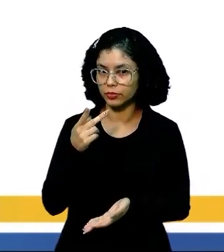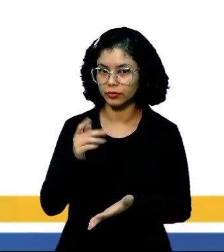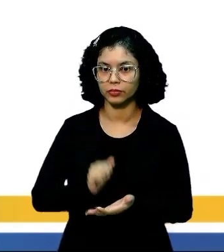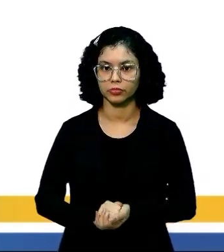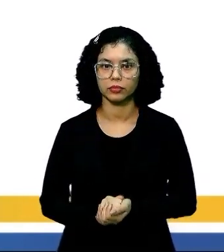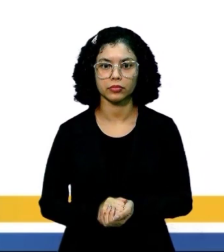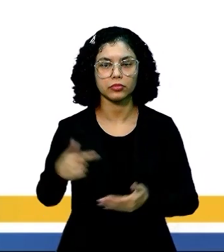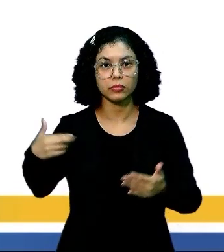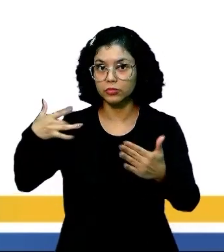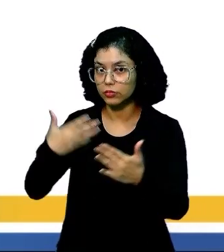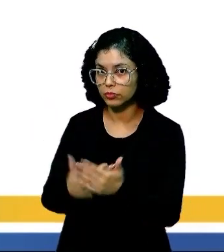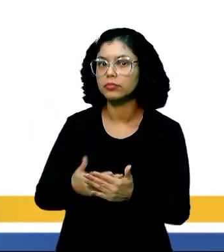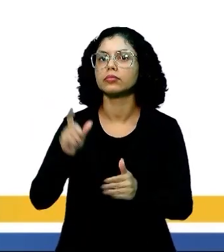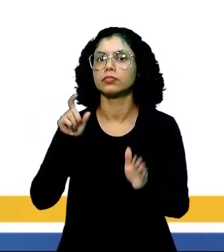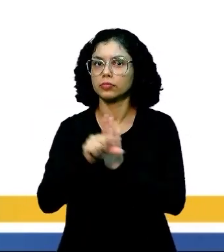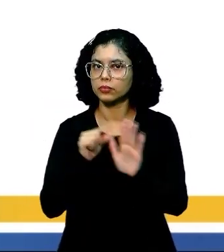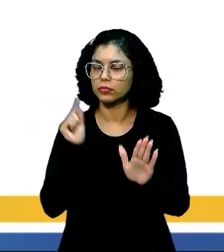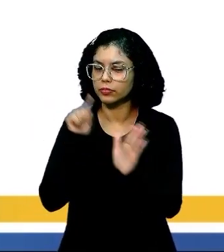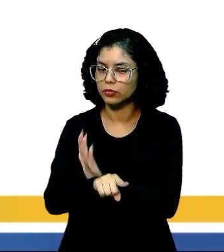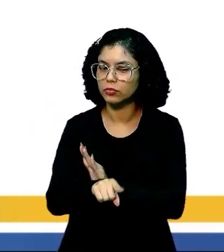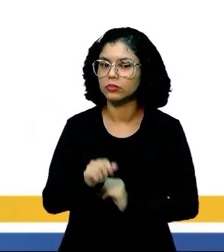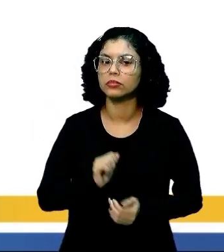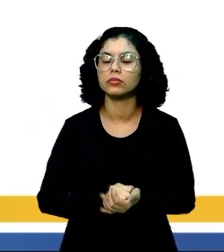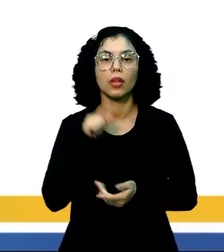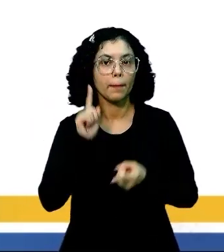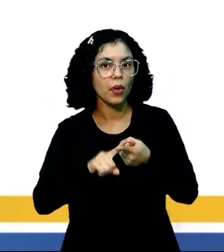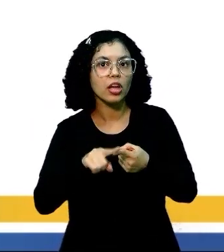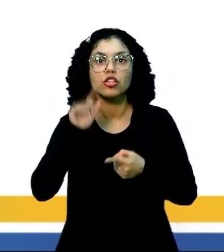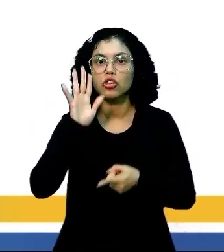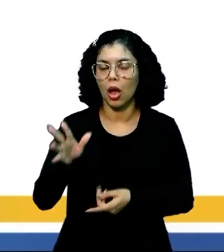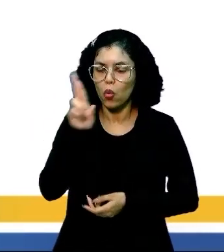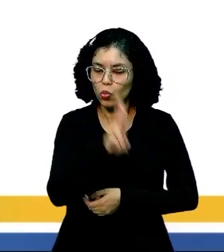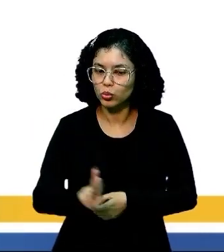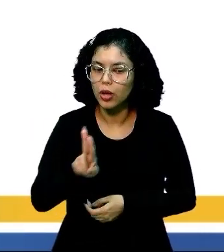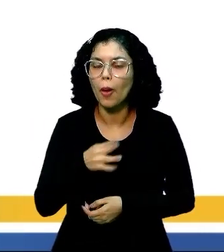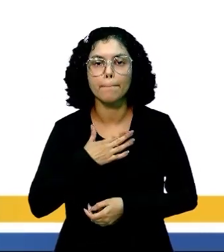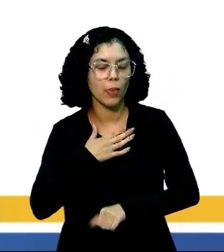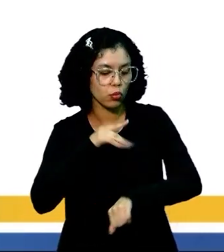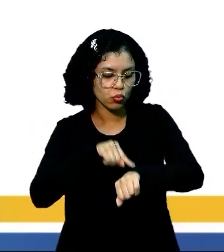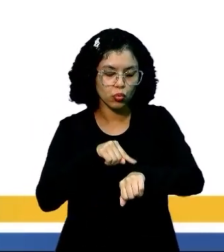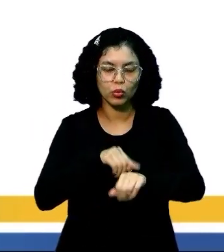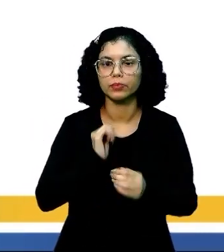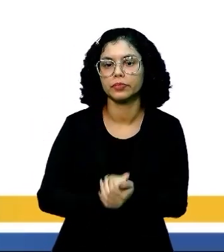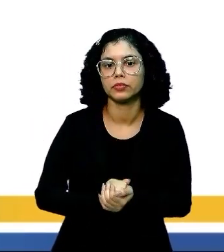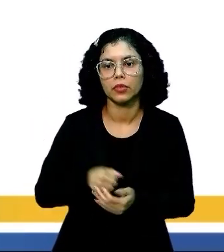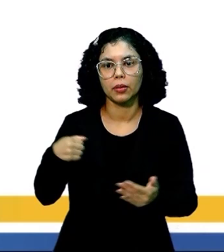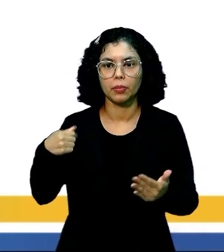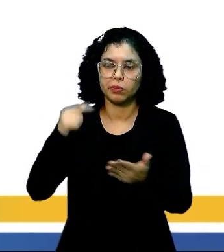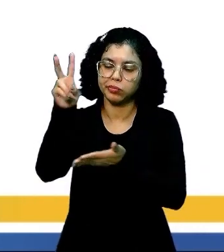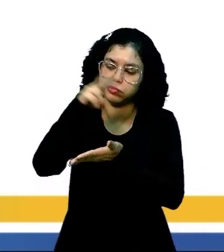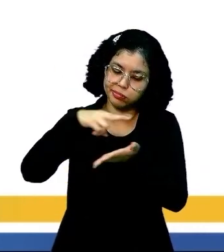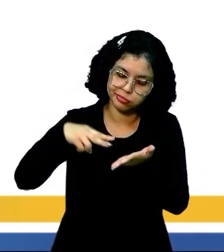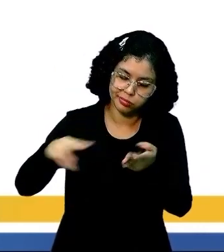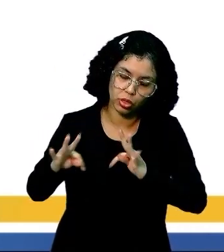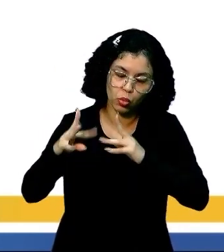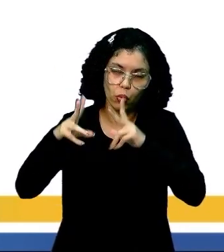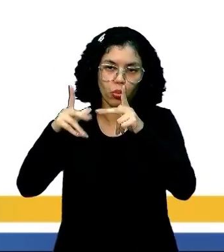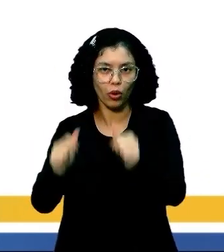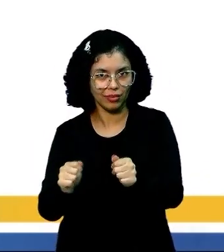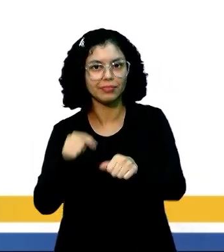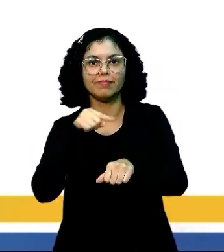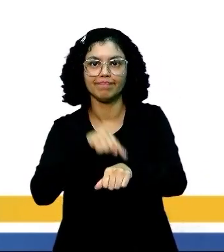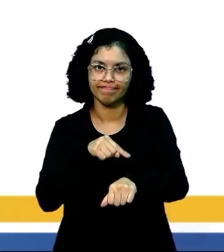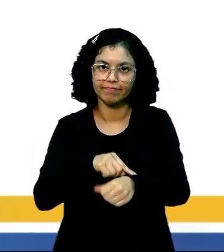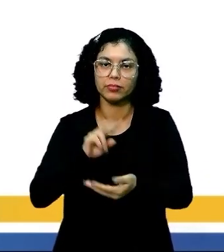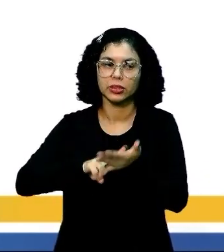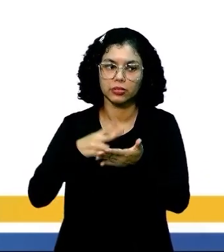que eu avancei logo para o enunciado? Porque isso já é uma maneira de otimizar meu tempo. Para mim não ficar primeiro lendo e gastando tempo